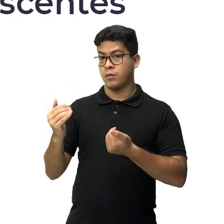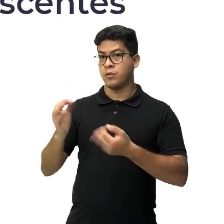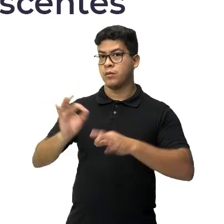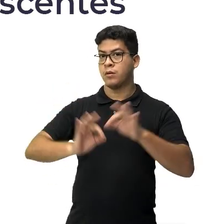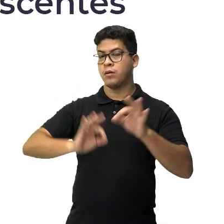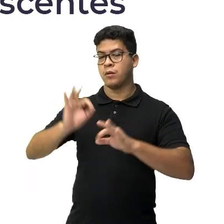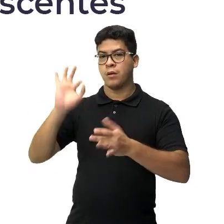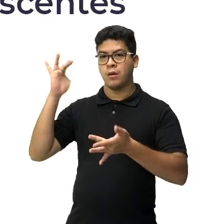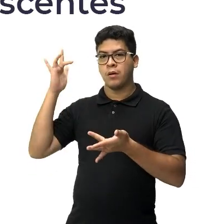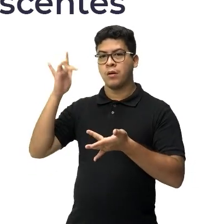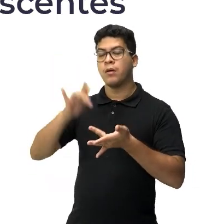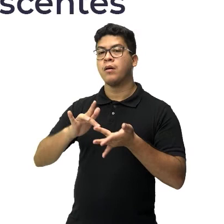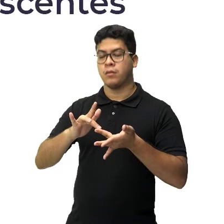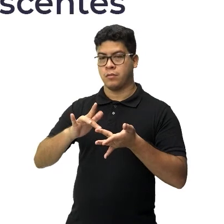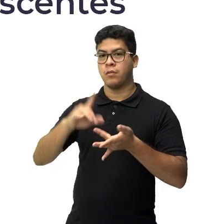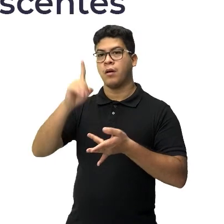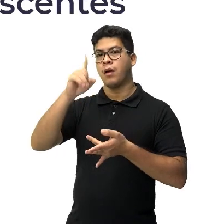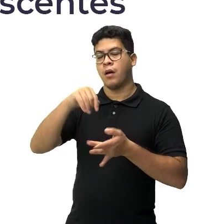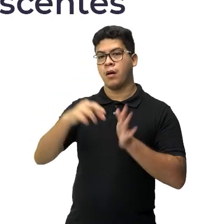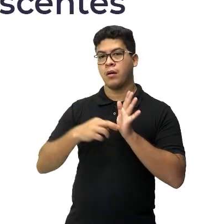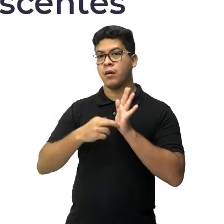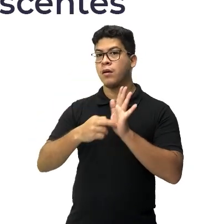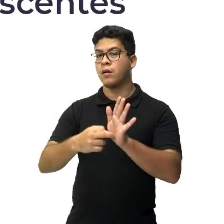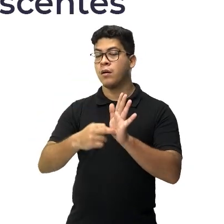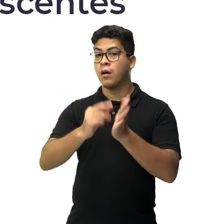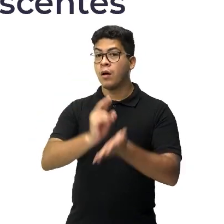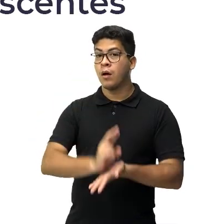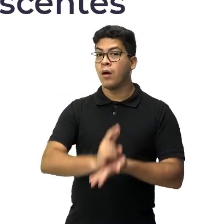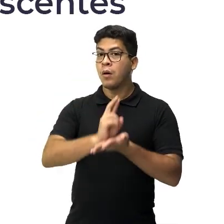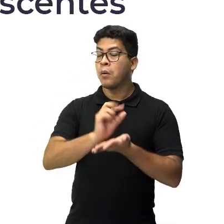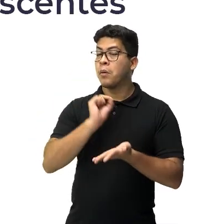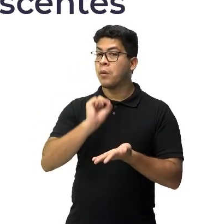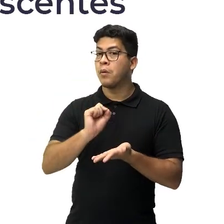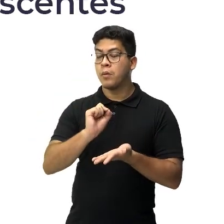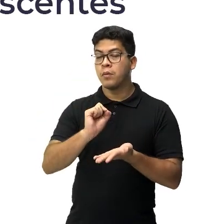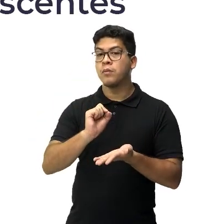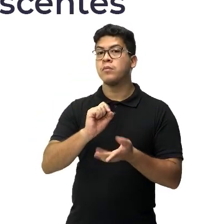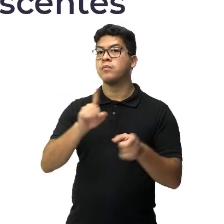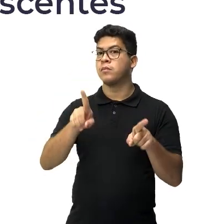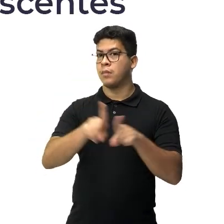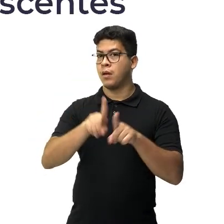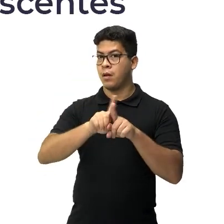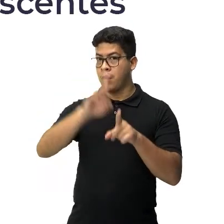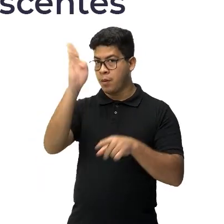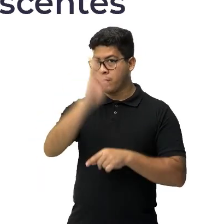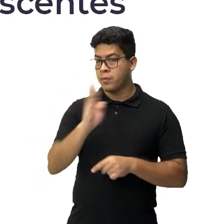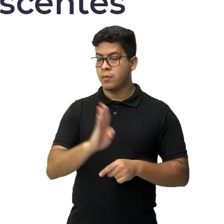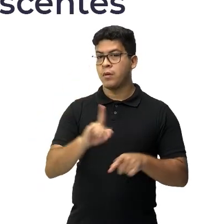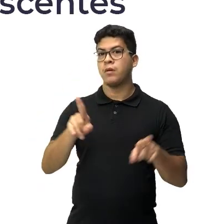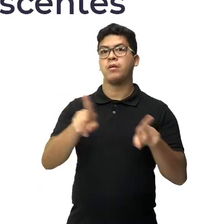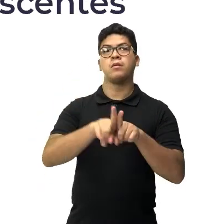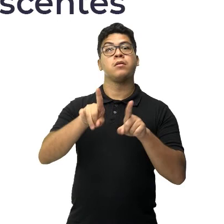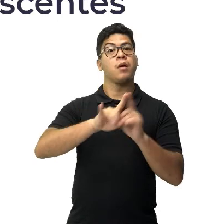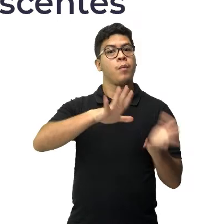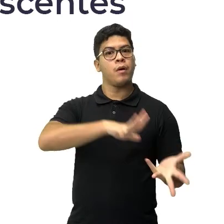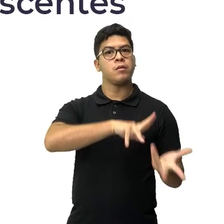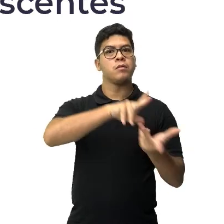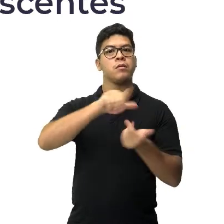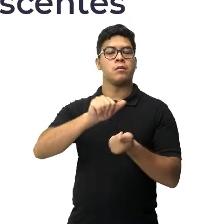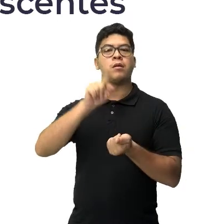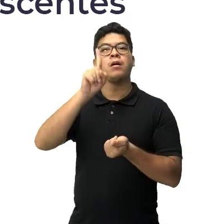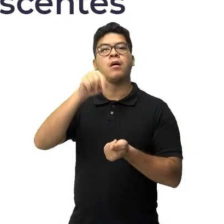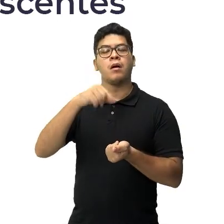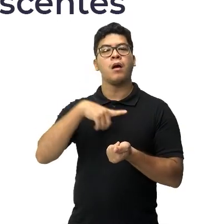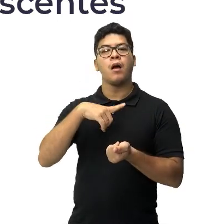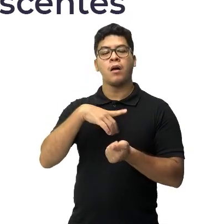são os jovens representantes da sociodiversidade brasileira e mundial, e aqui no Brasil é a juventude que